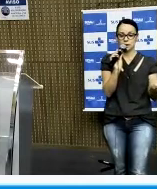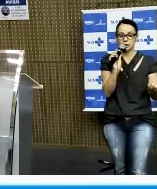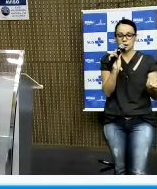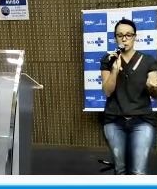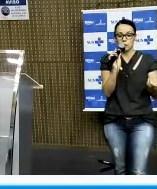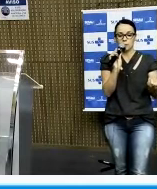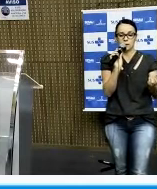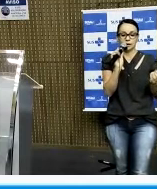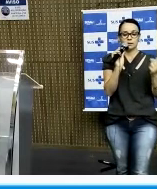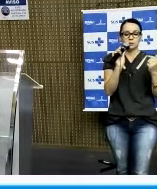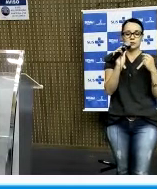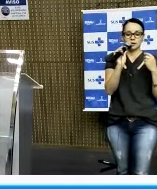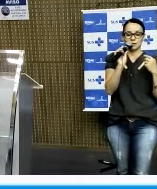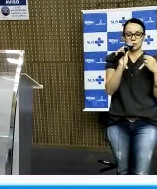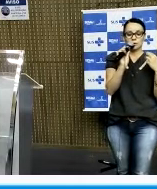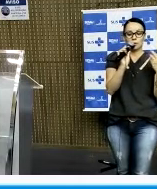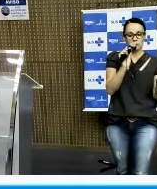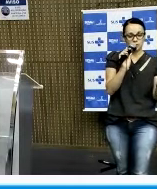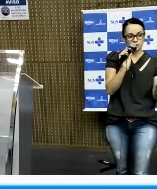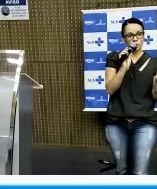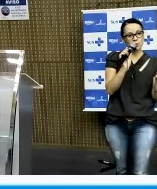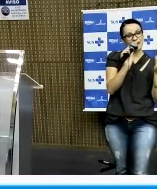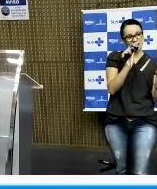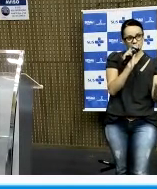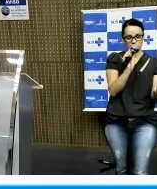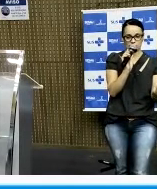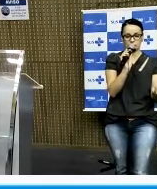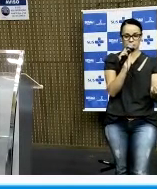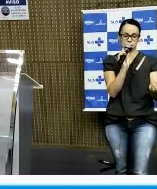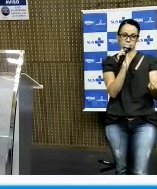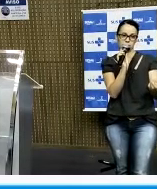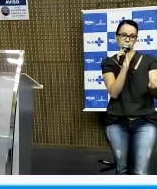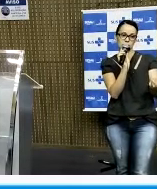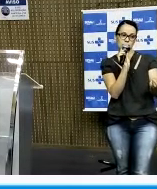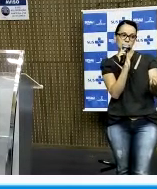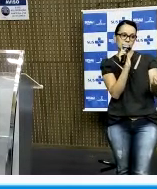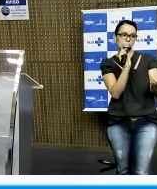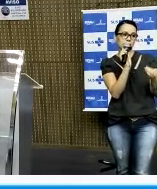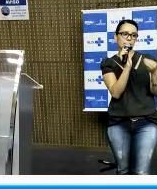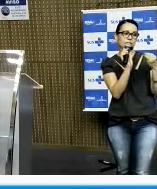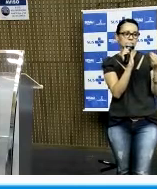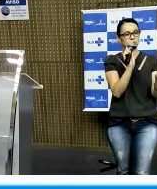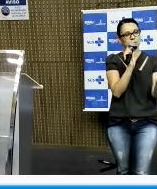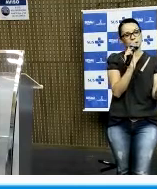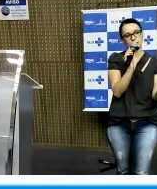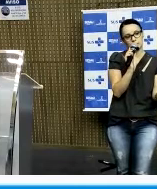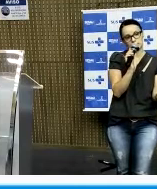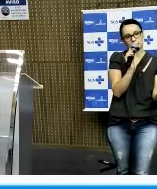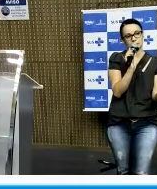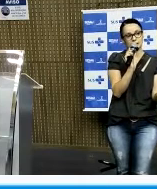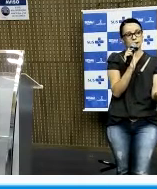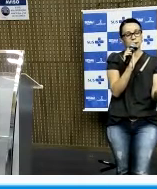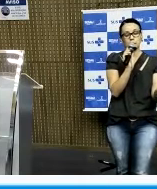temos. Porém, número de casos novos curados em 2020, nós ainda não